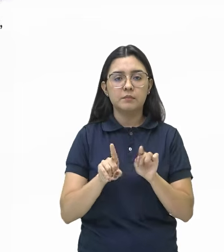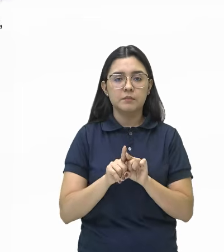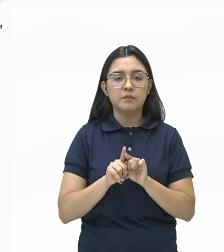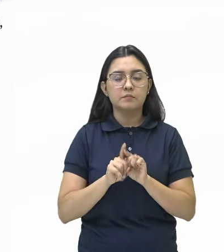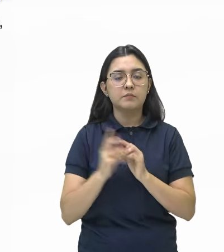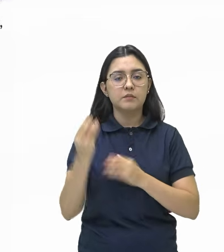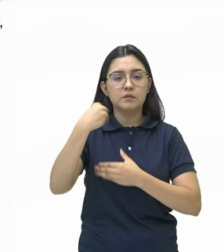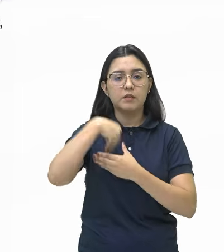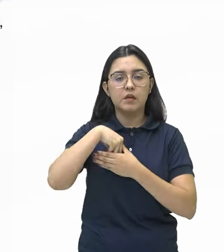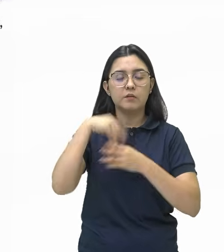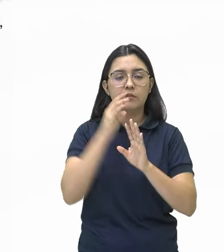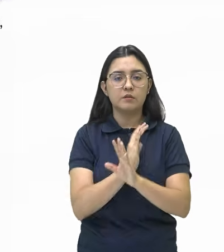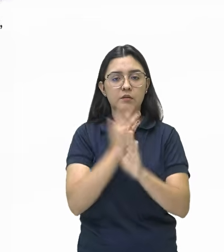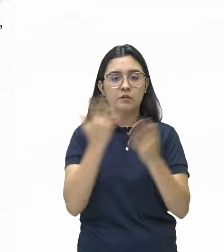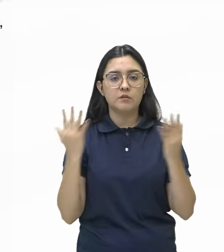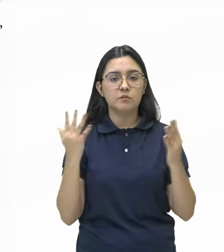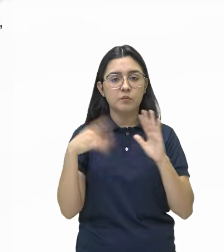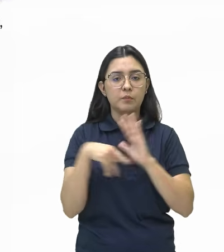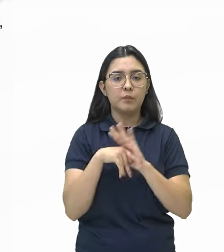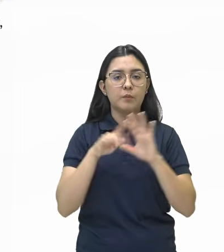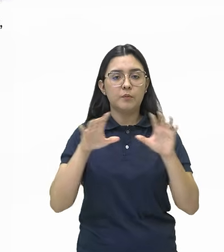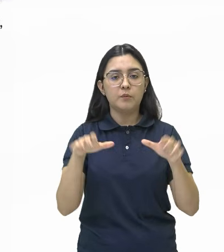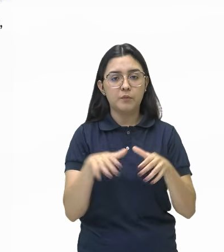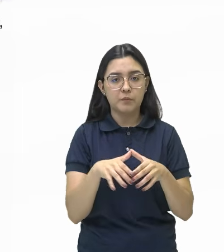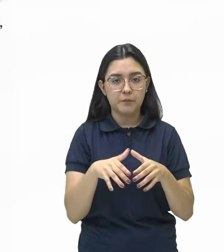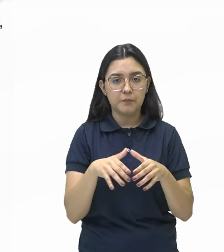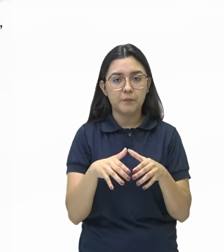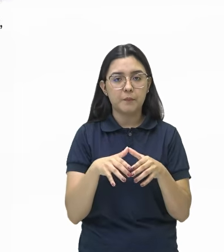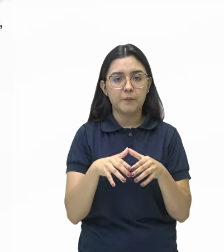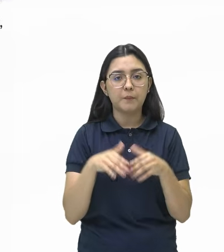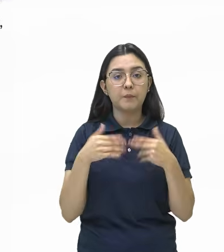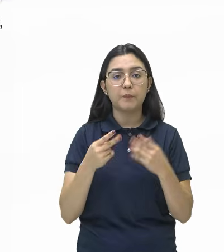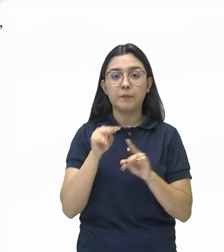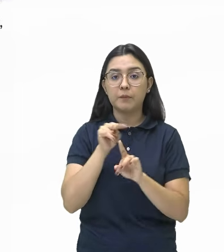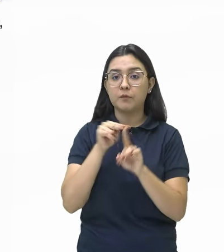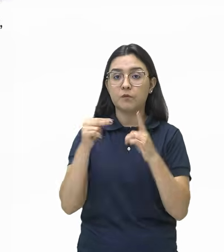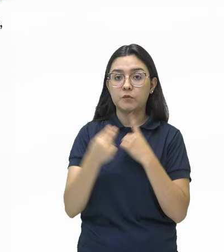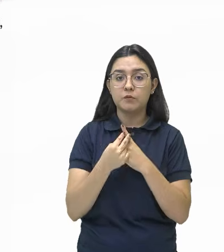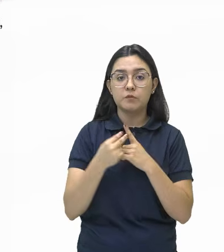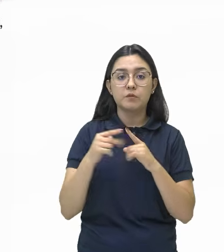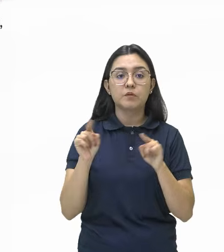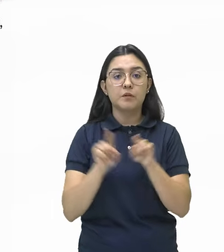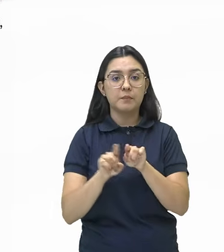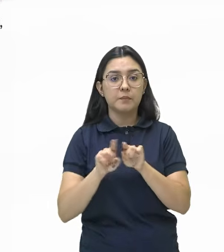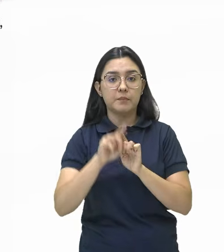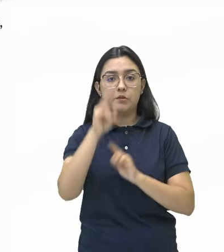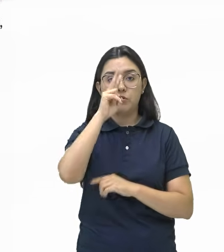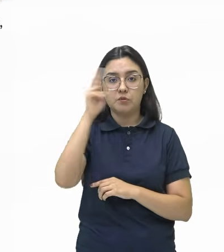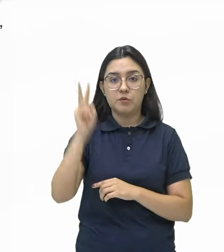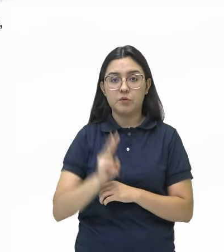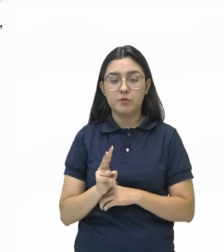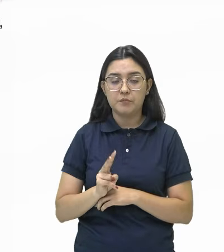reconhece na natureza, no seu grupo. E isso, do ponto de vista, inclusive, histórico.